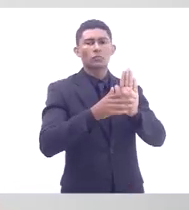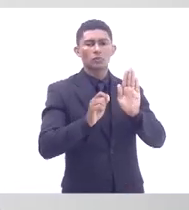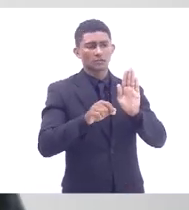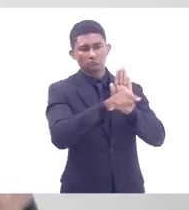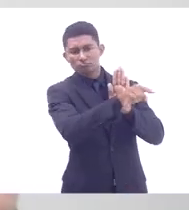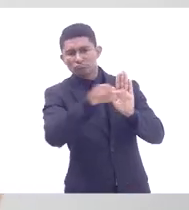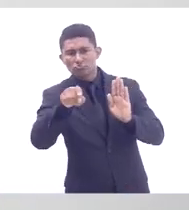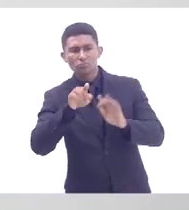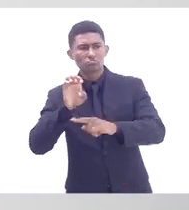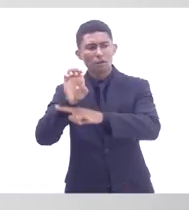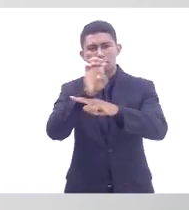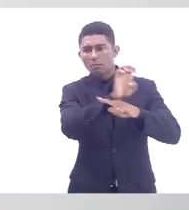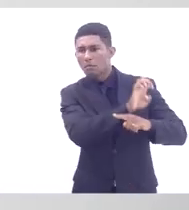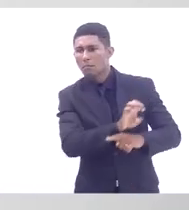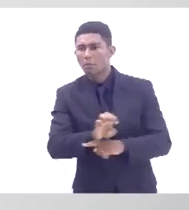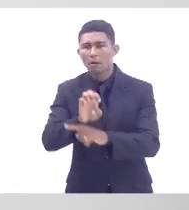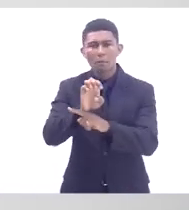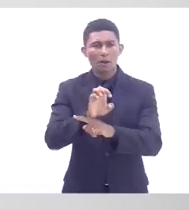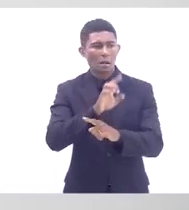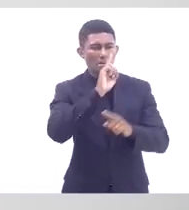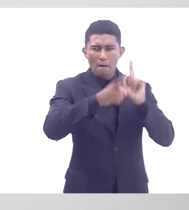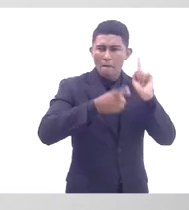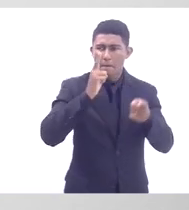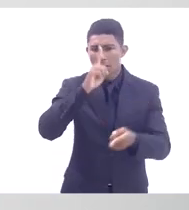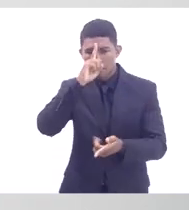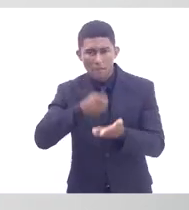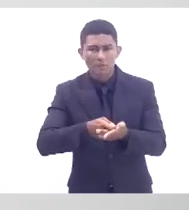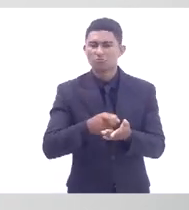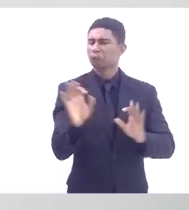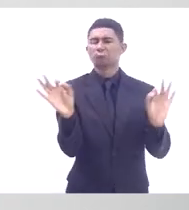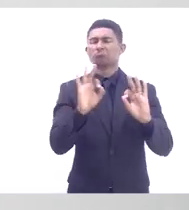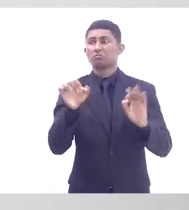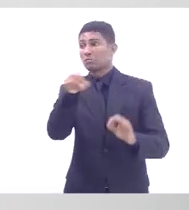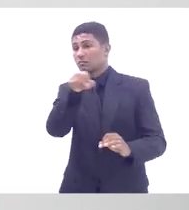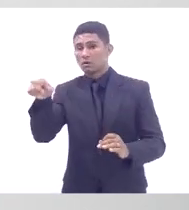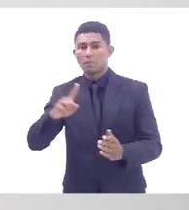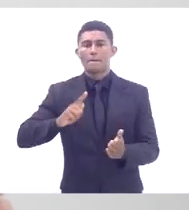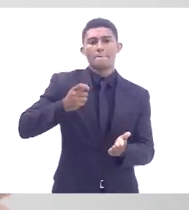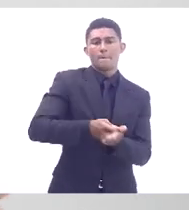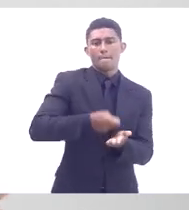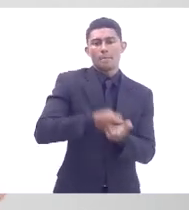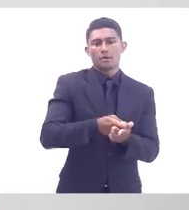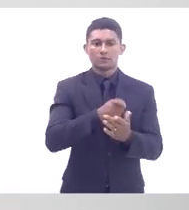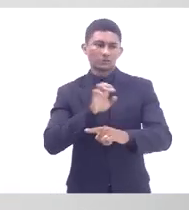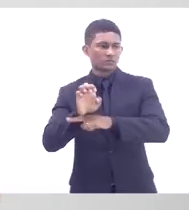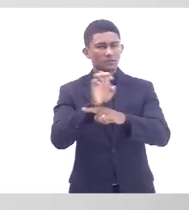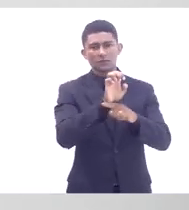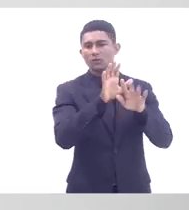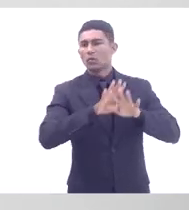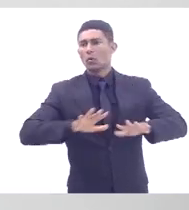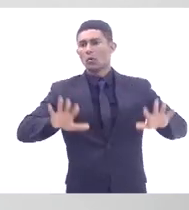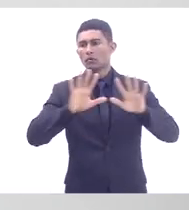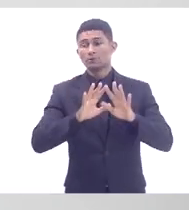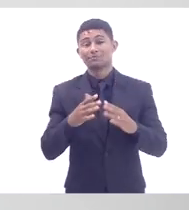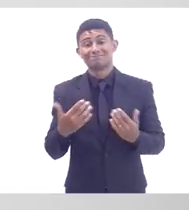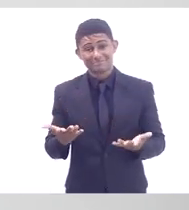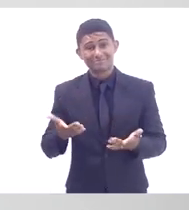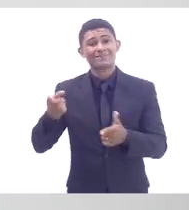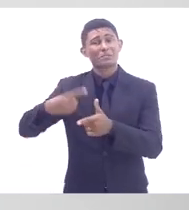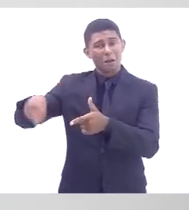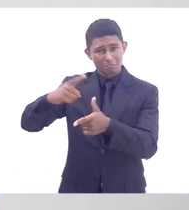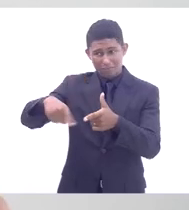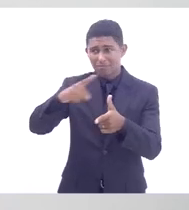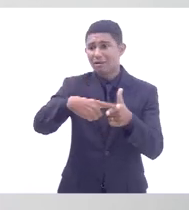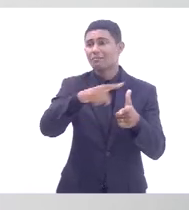e impor condições ainda piores para os Estados então esses são problemas estruturante que a gente tem que enfrentar